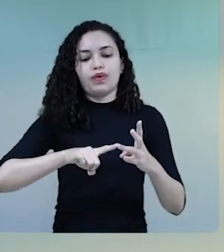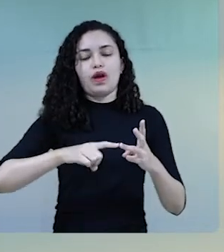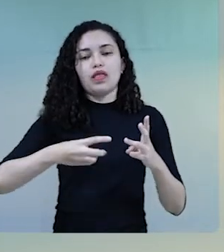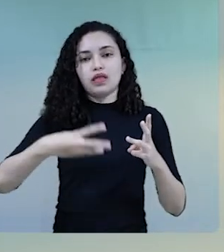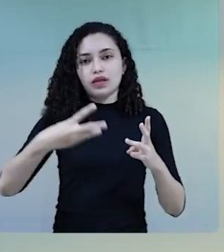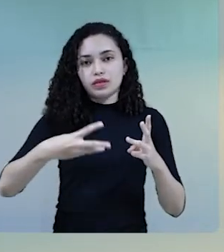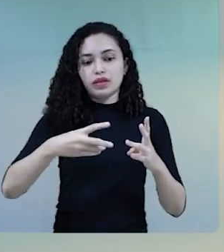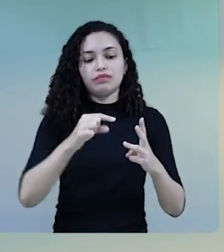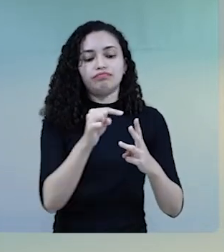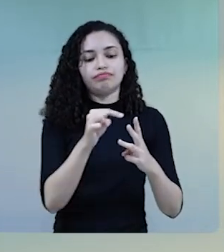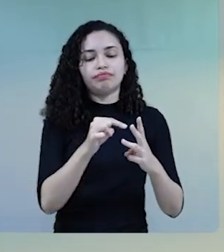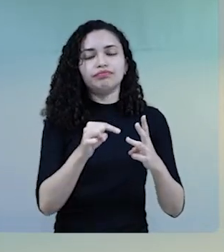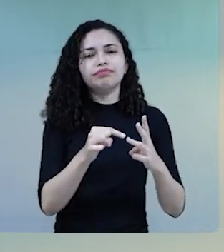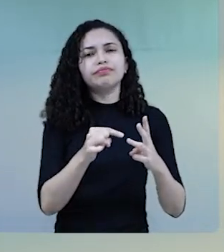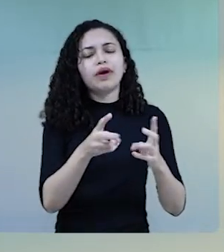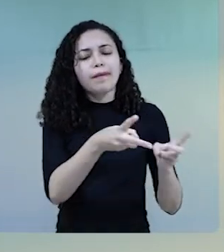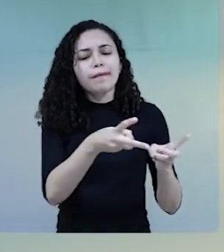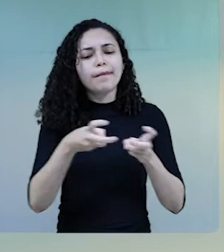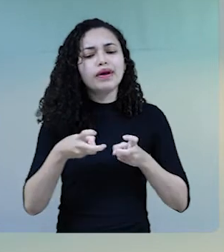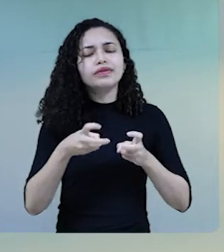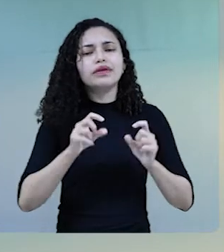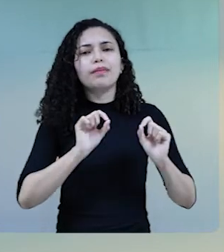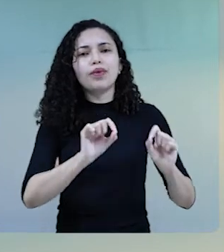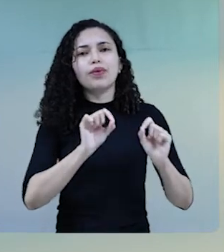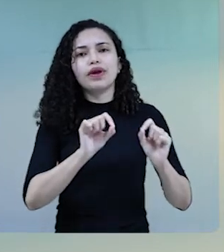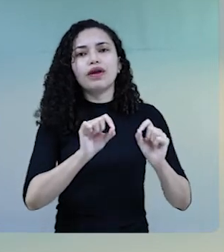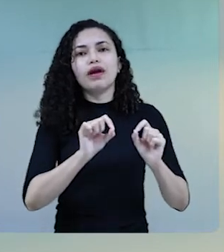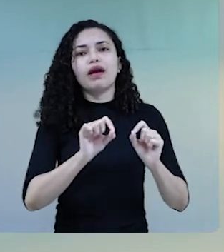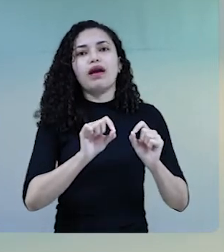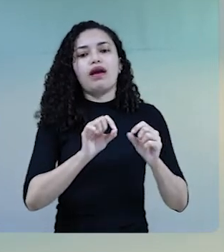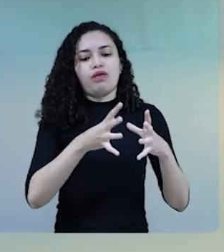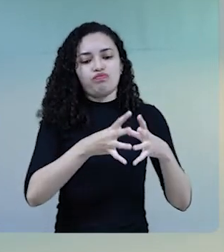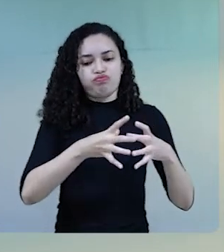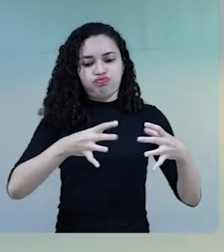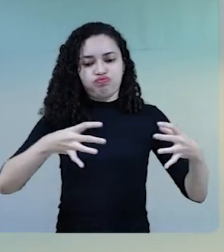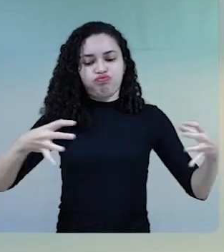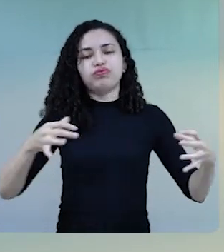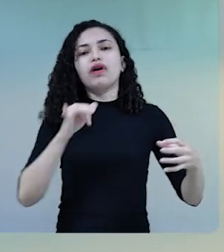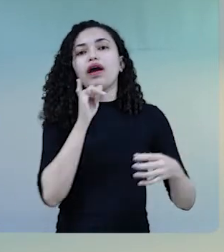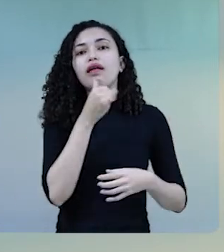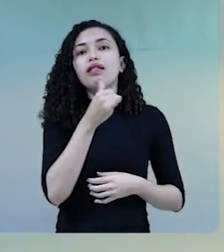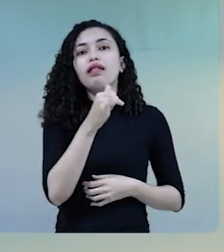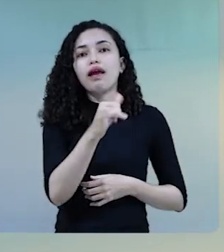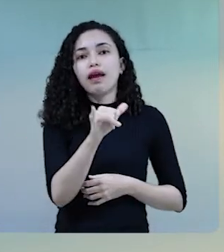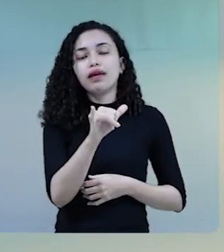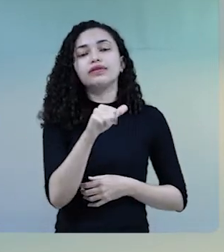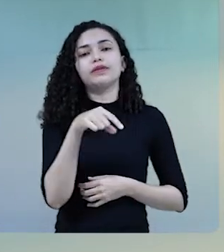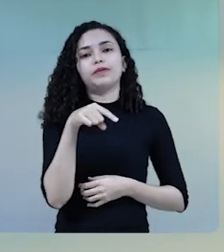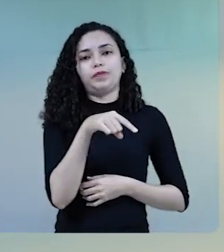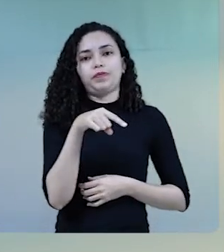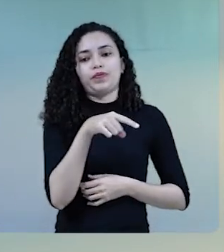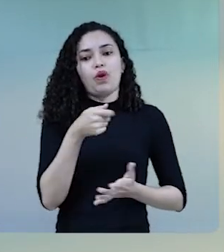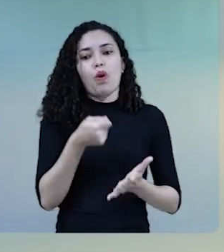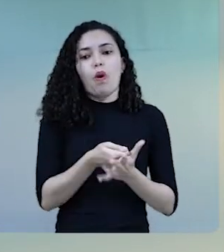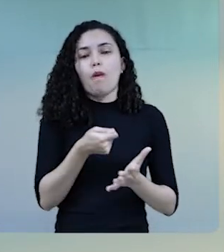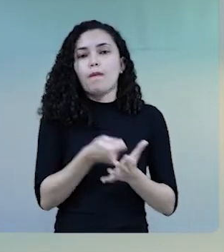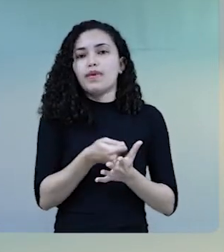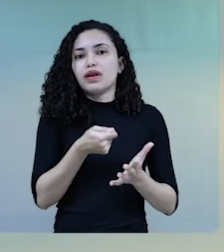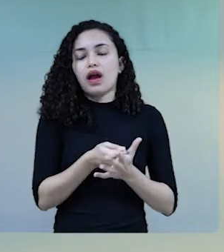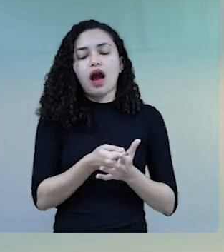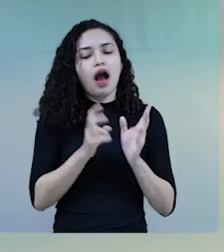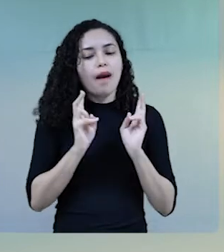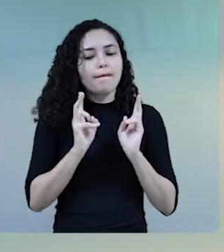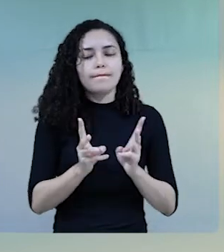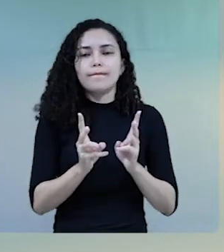resistor. Então a gente percebe, pessoal, que a corrente elétrica ela vai ter que ser obrigatoriamente a mesma